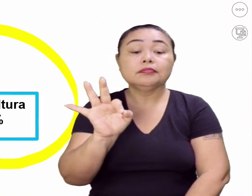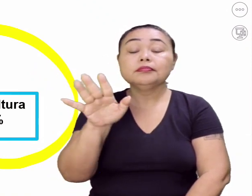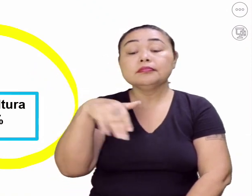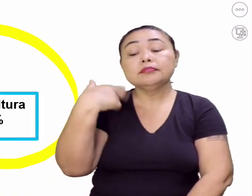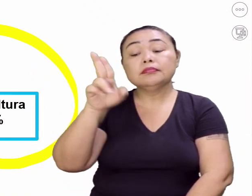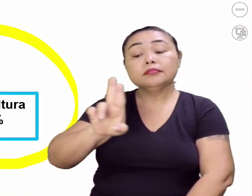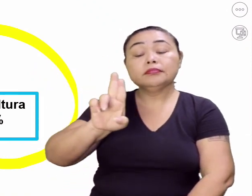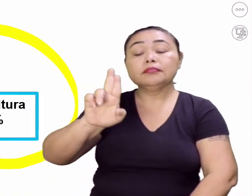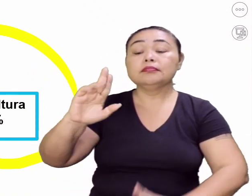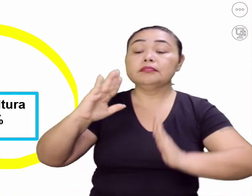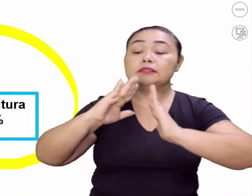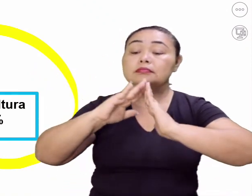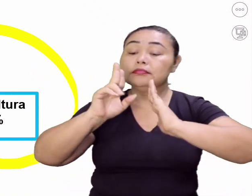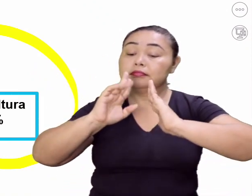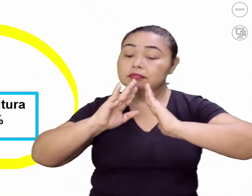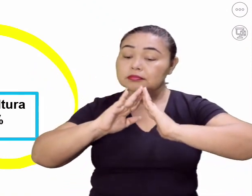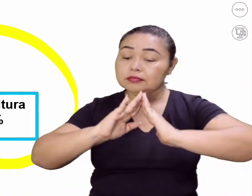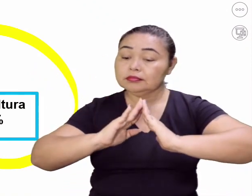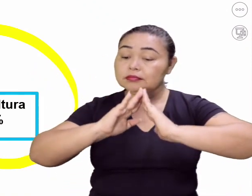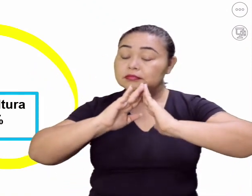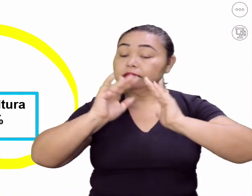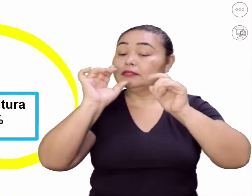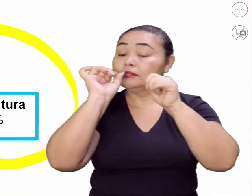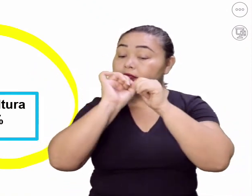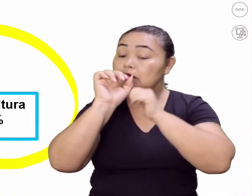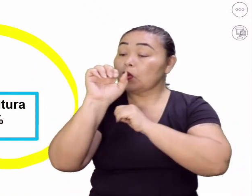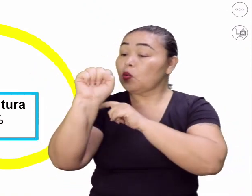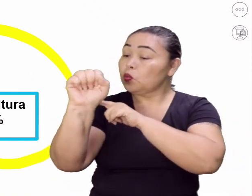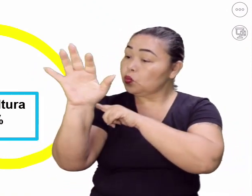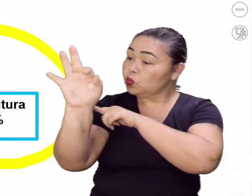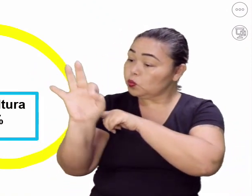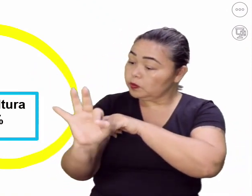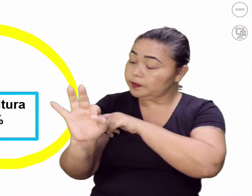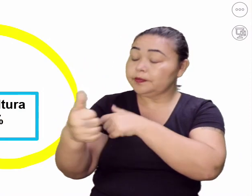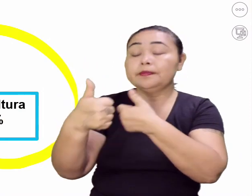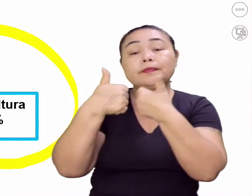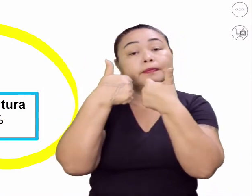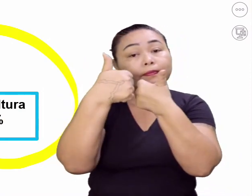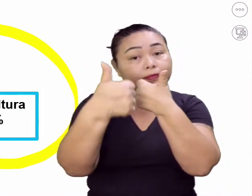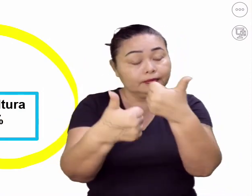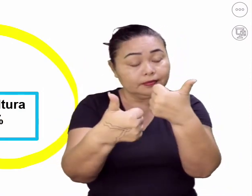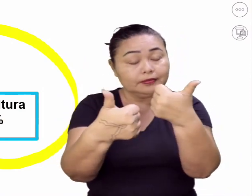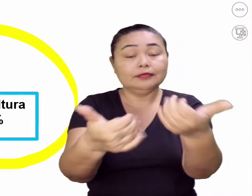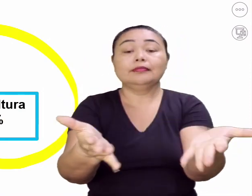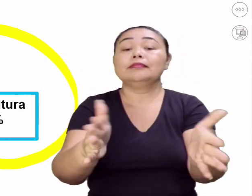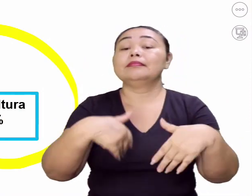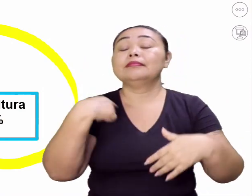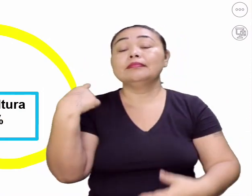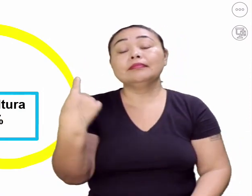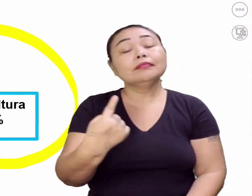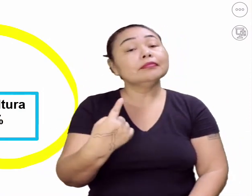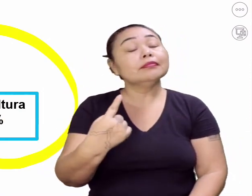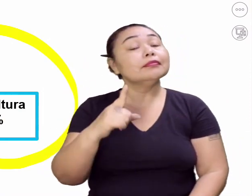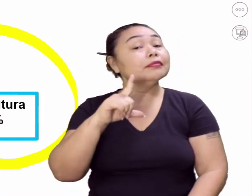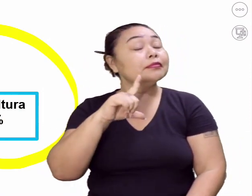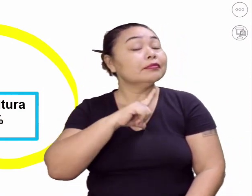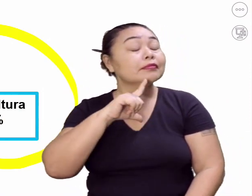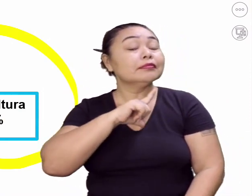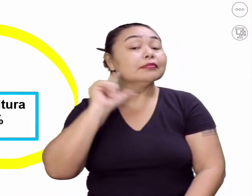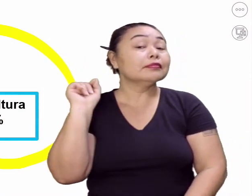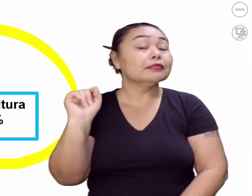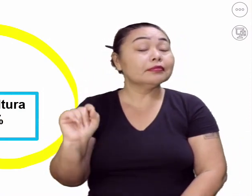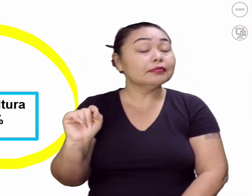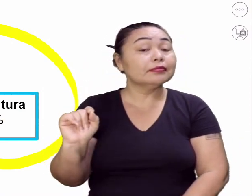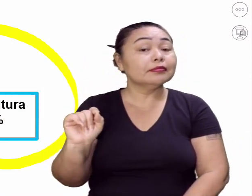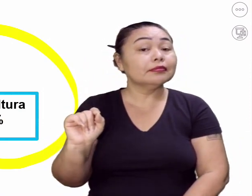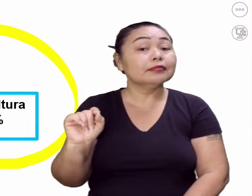e o uso doméstico 8%. Beleza? Então, a gente tem que ver aí